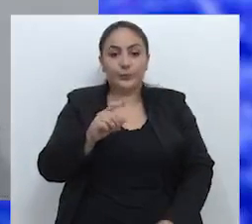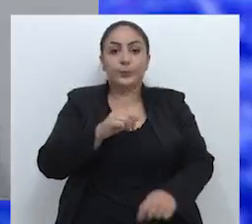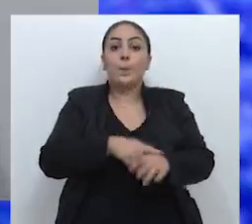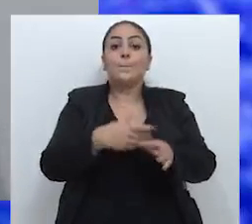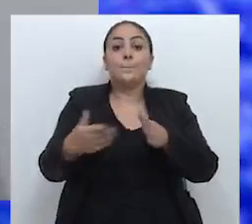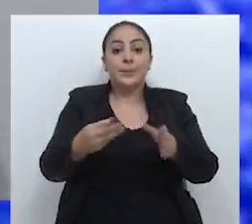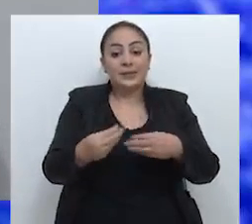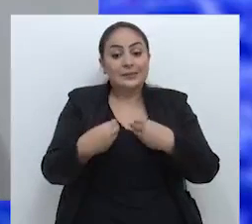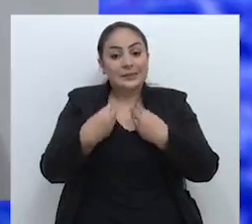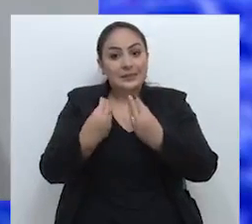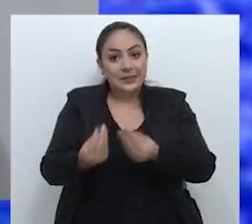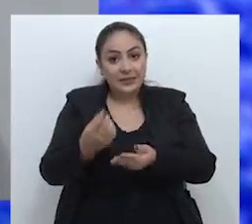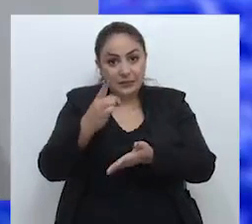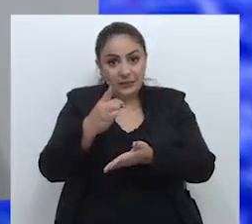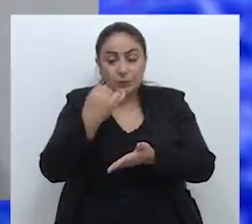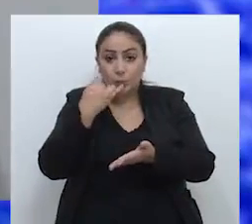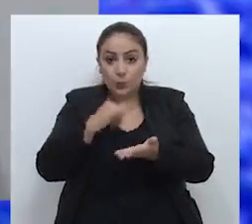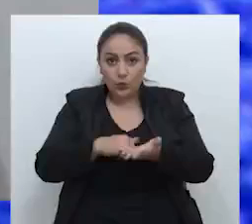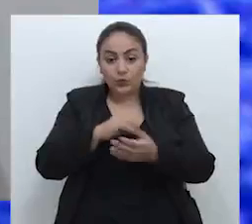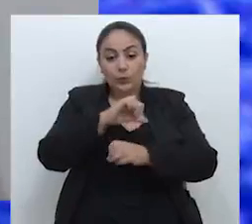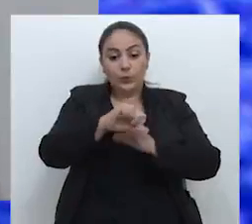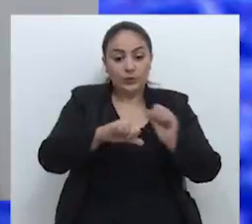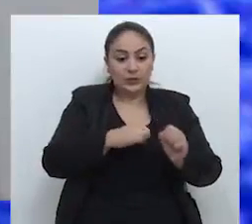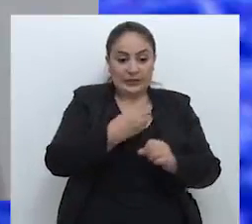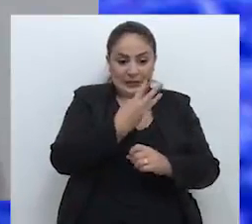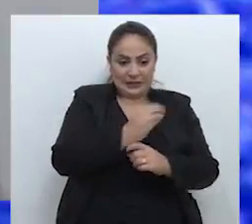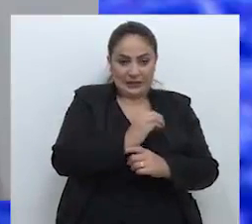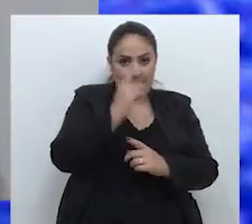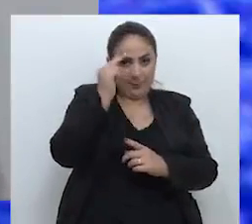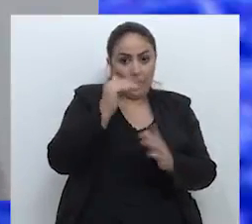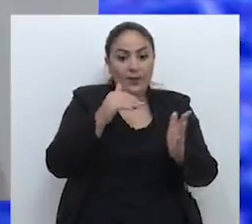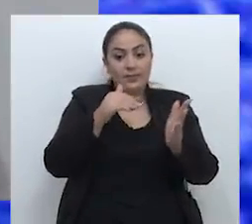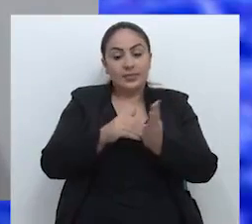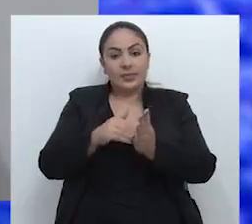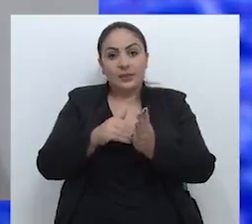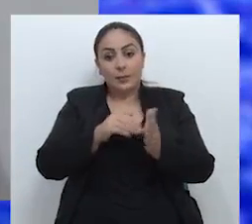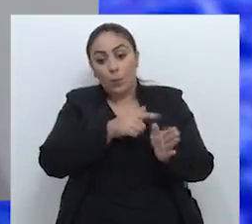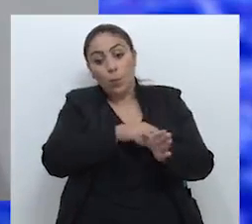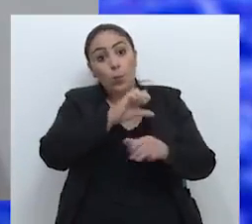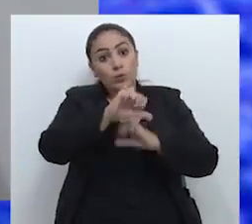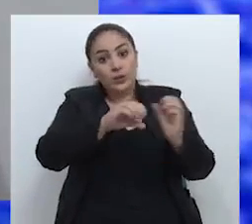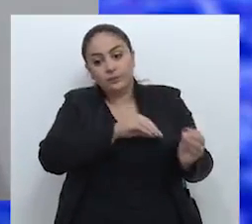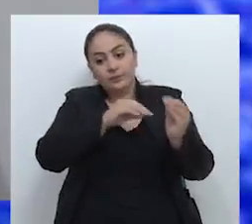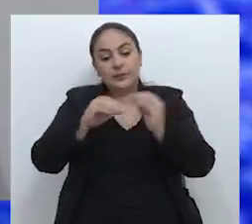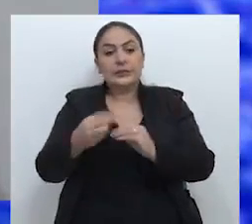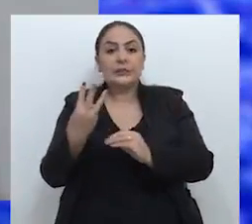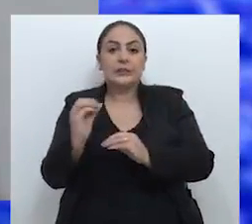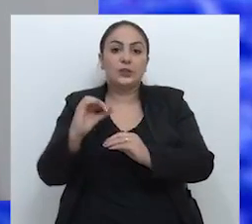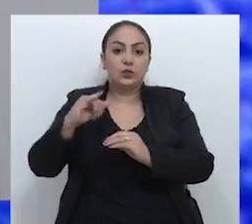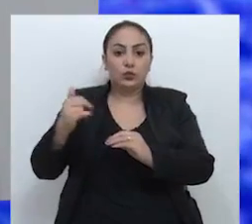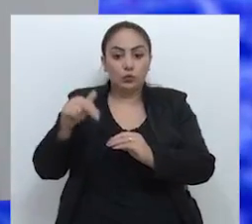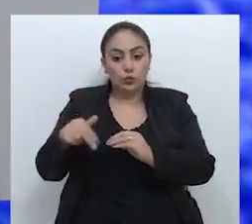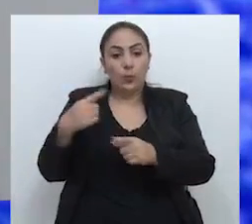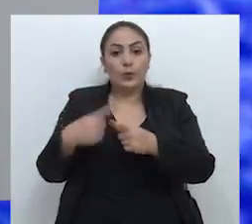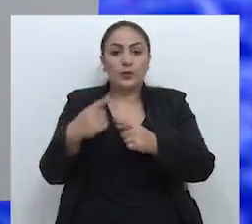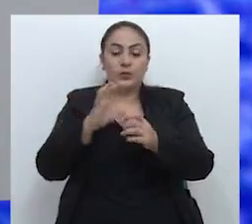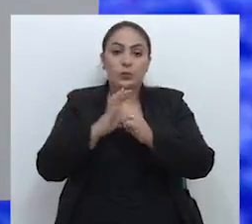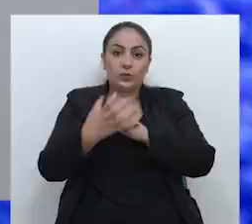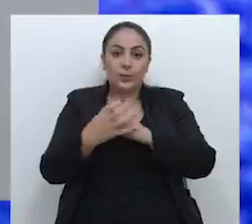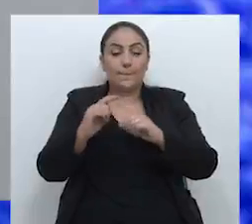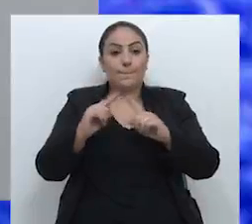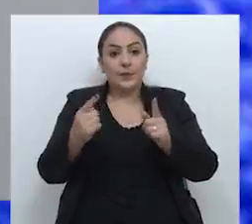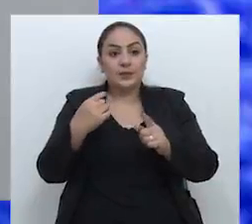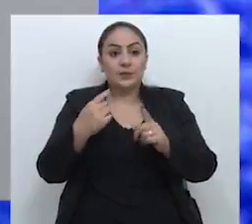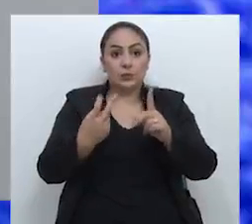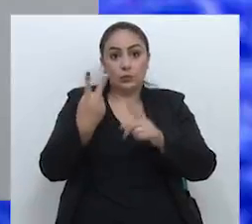prazo de entrega do imposto de renda foi alterado de 30 de abril para 30 de junho em razão da pandemia do coronavírus. Portanto, os